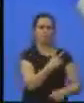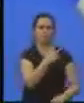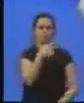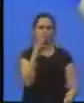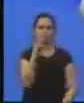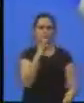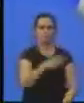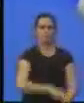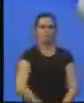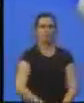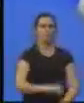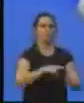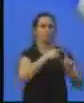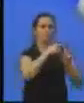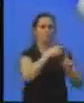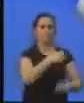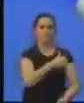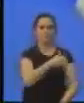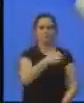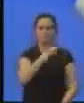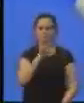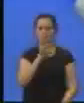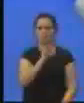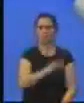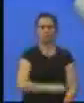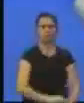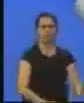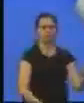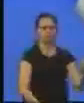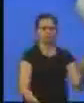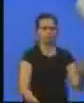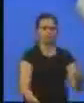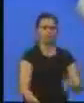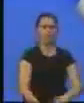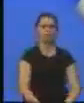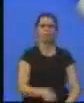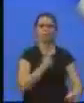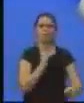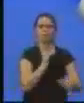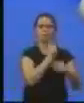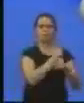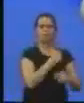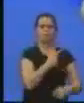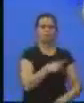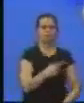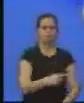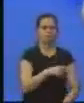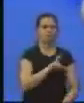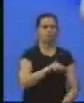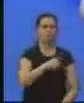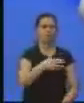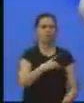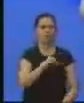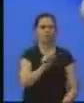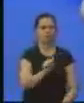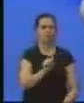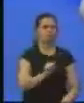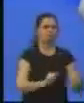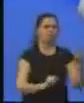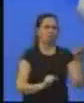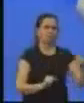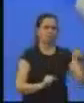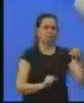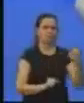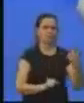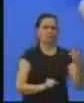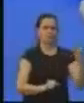lá. Mais 6t. Derivada de 6t dá 6. Então, encontrei. E aí, qual é a unidade da minha velocidade? Metros por